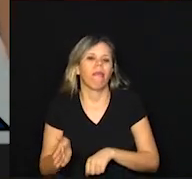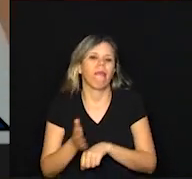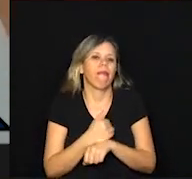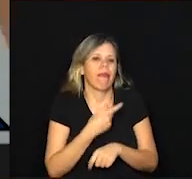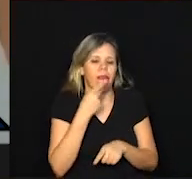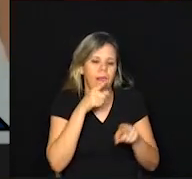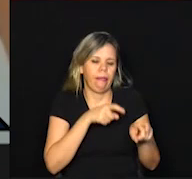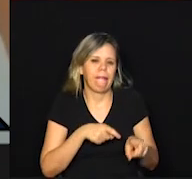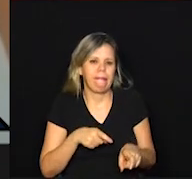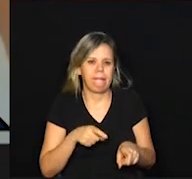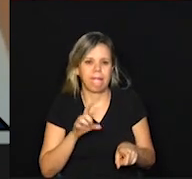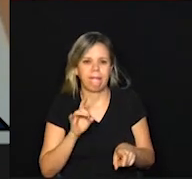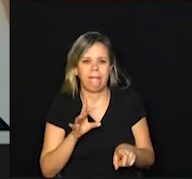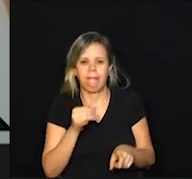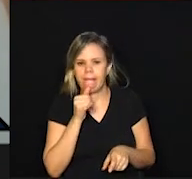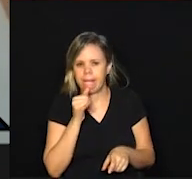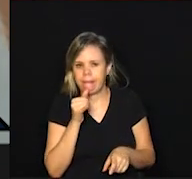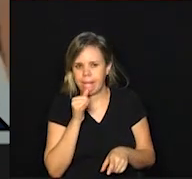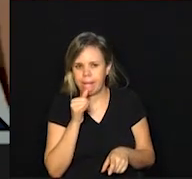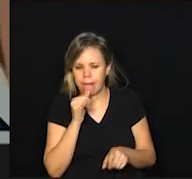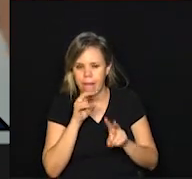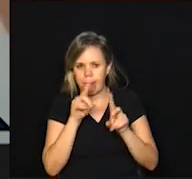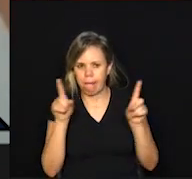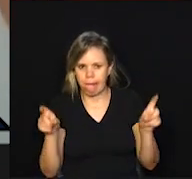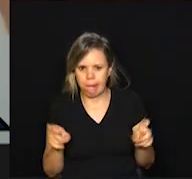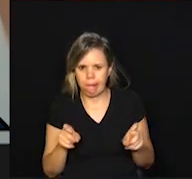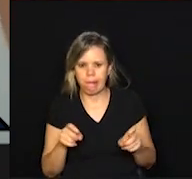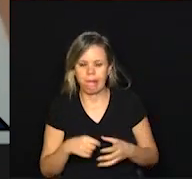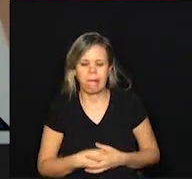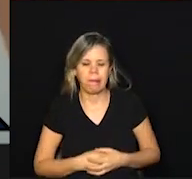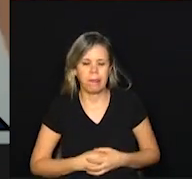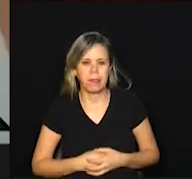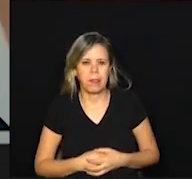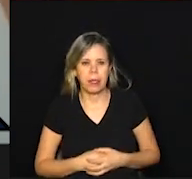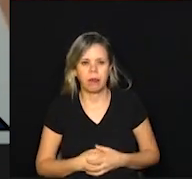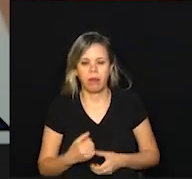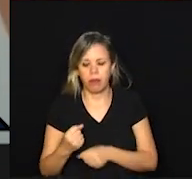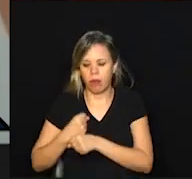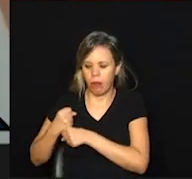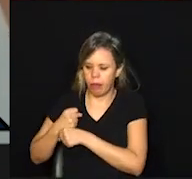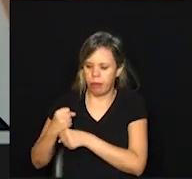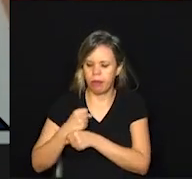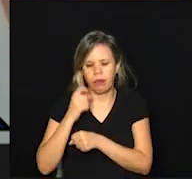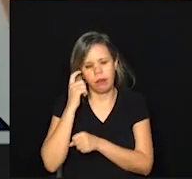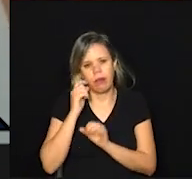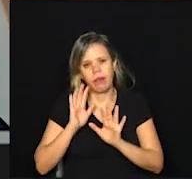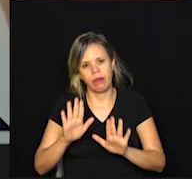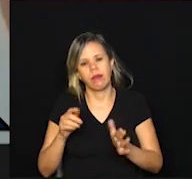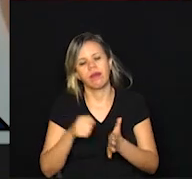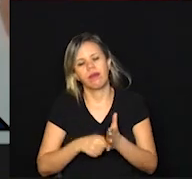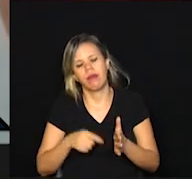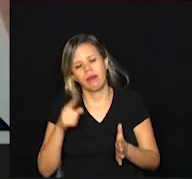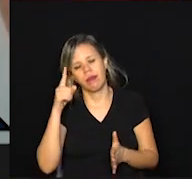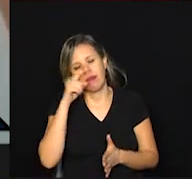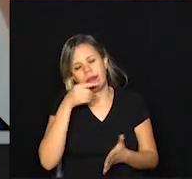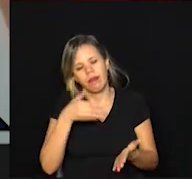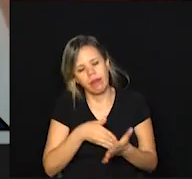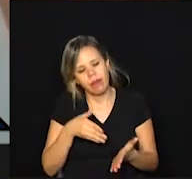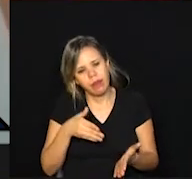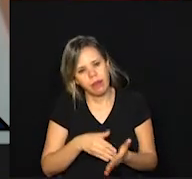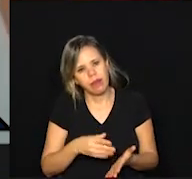de falar da Fazenda Roseira só 11 parentes né nos últimos anos Apesar de todas as dificuldades